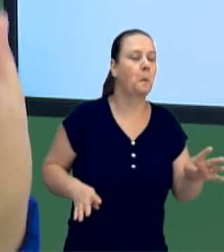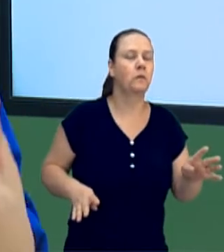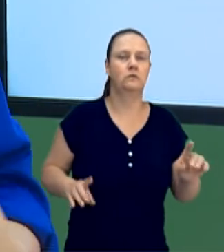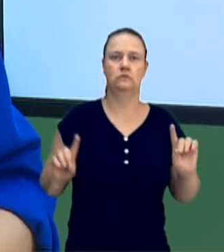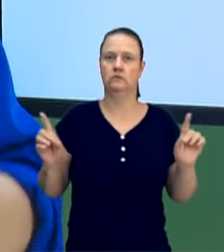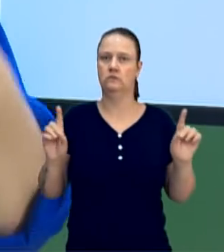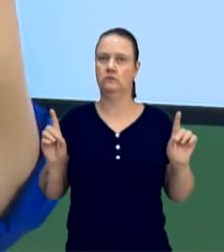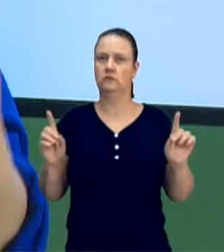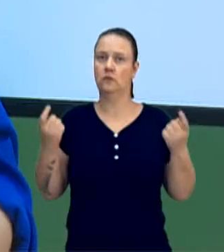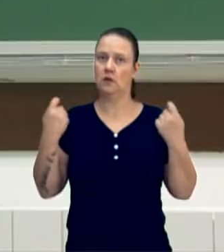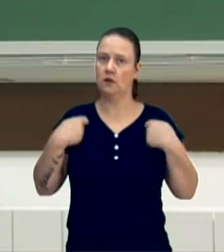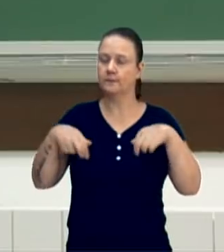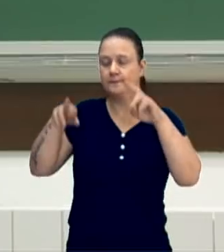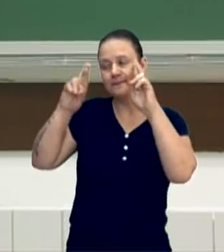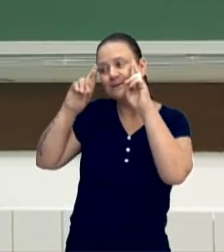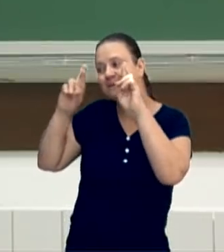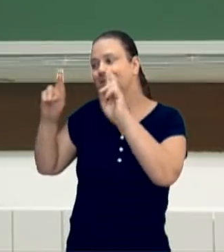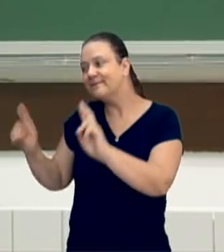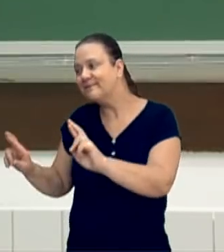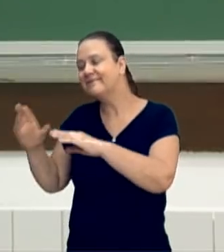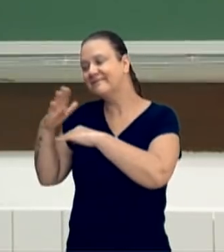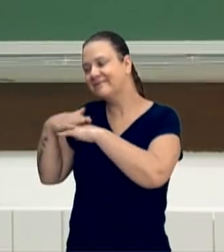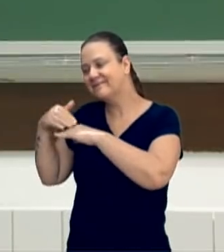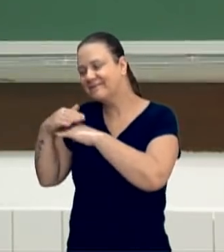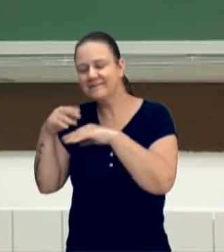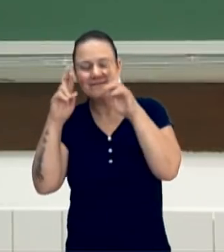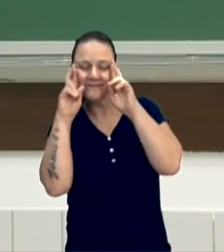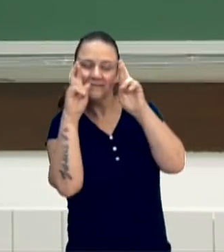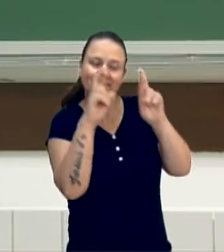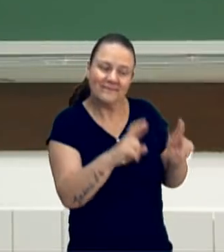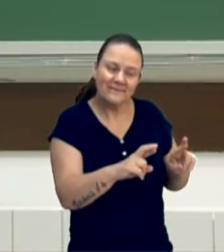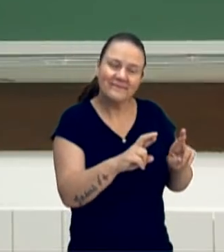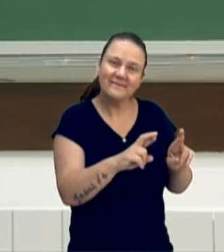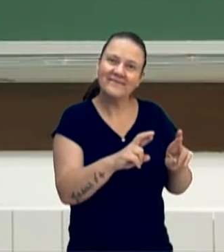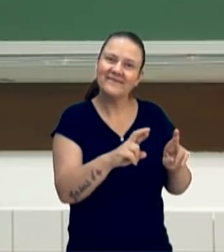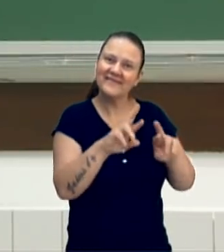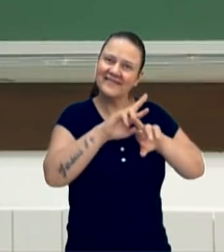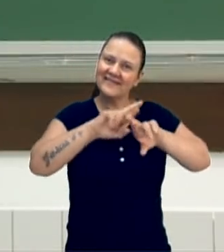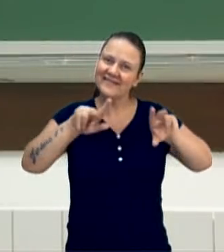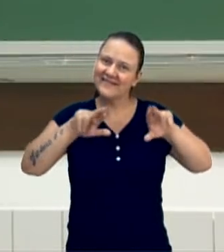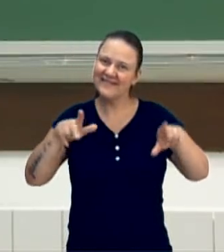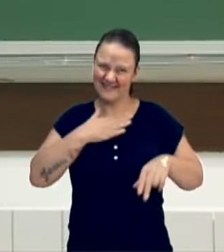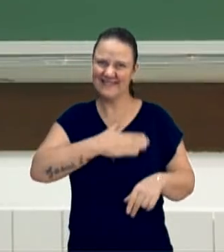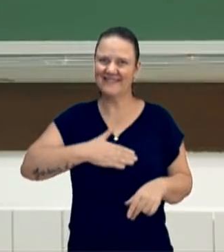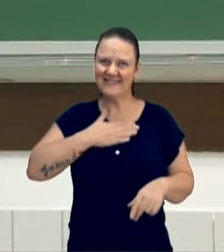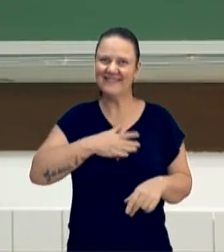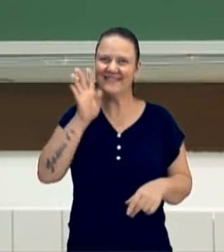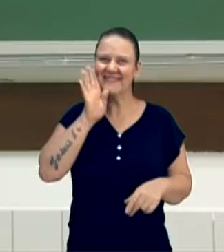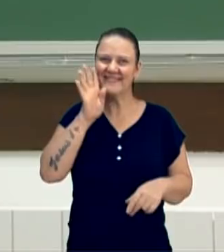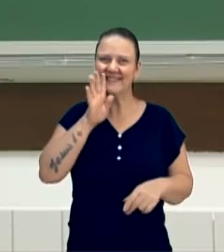é respeitar o outro, respeitar a diversidade. Gostaram? Bacana?